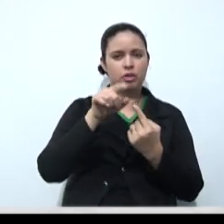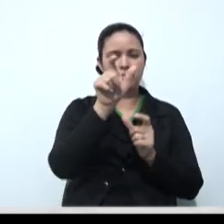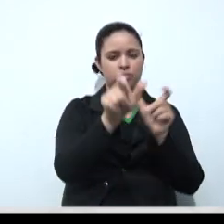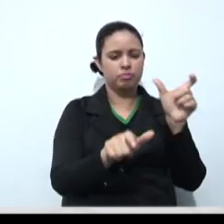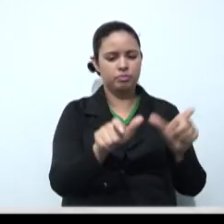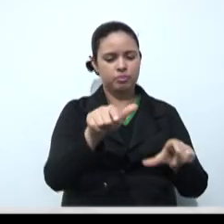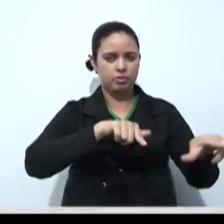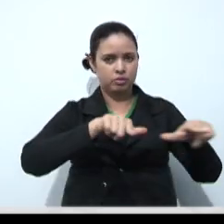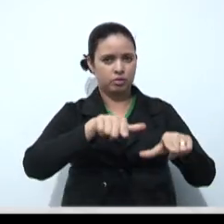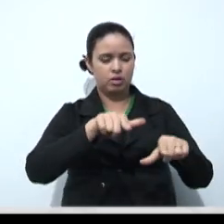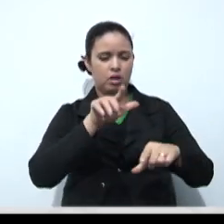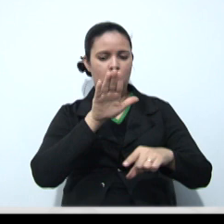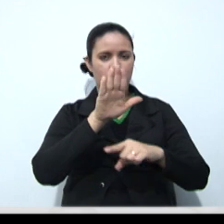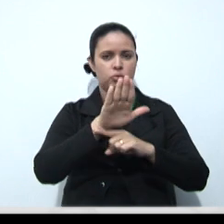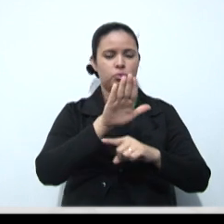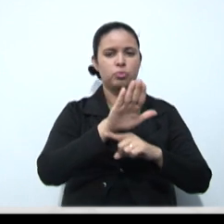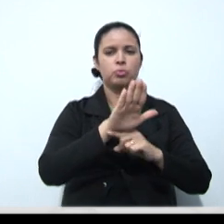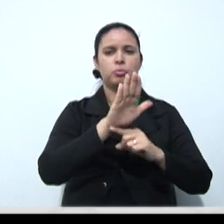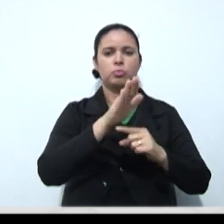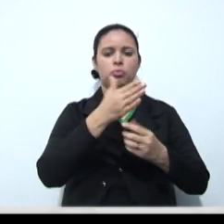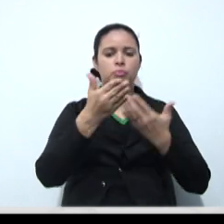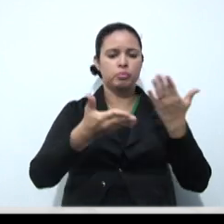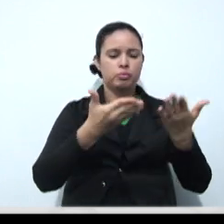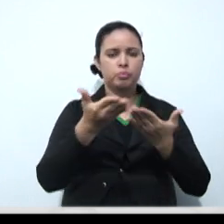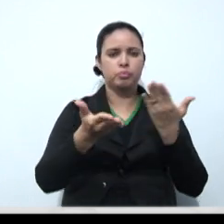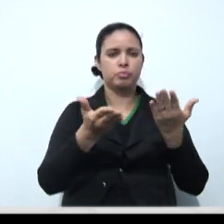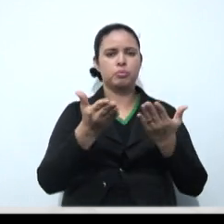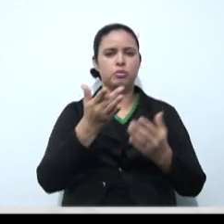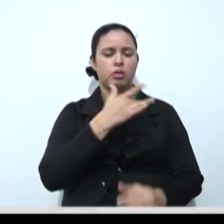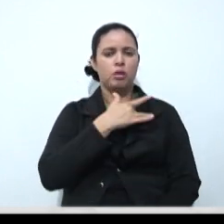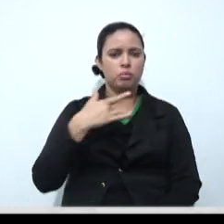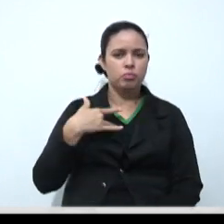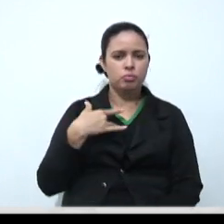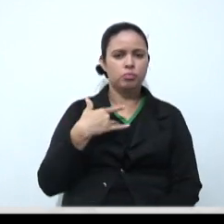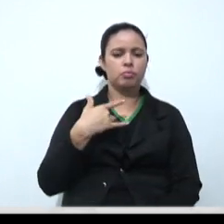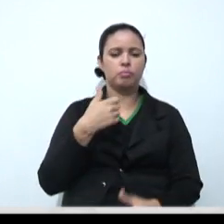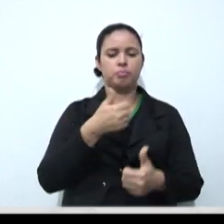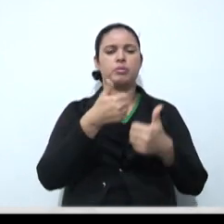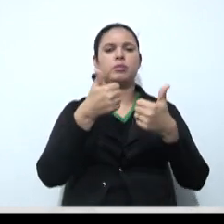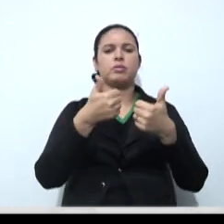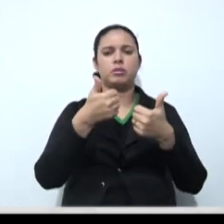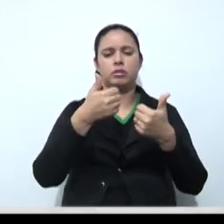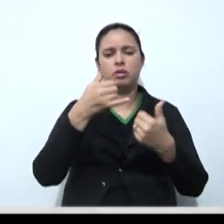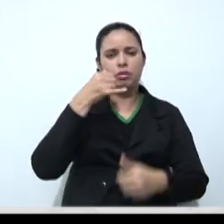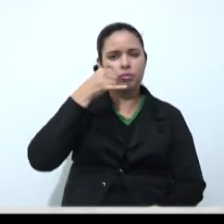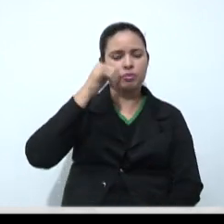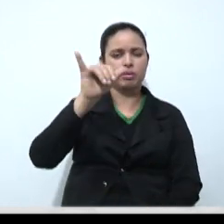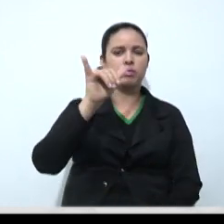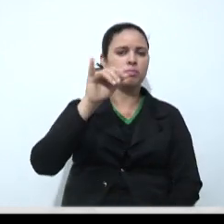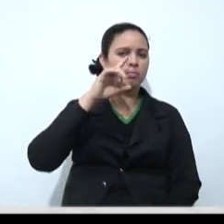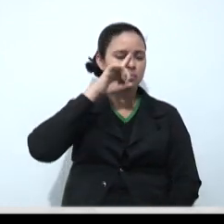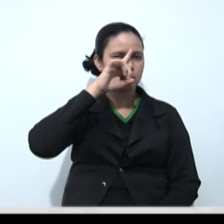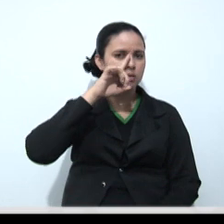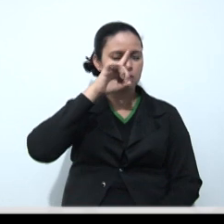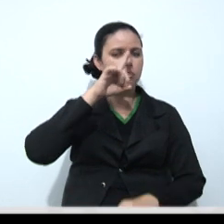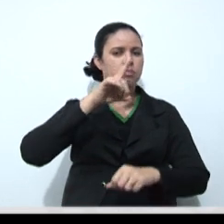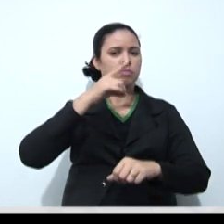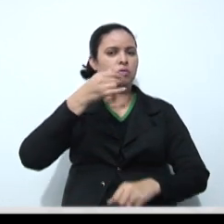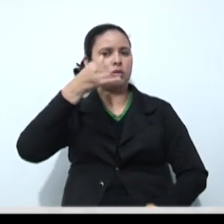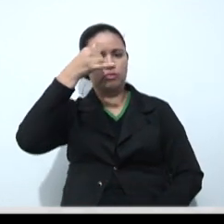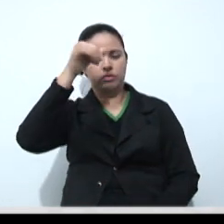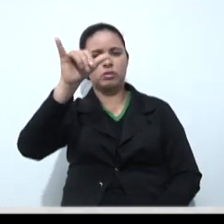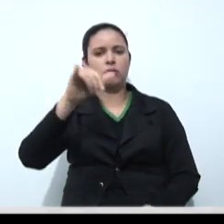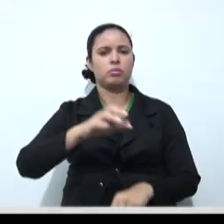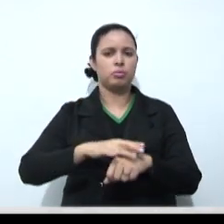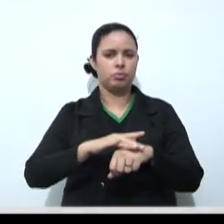dos funcionários através de ações que minimizem situações de riscos de acidentes e doenças no